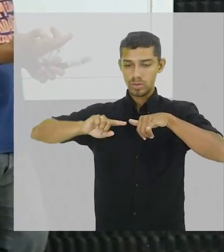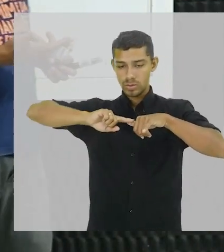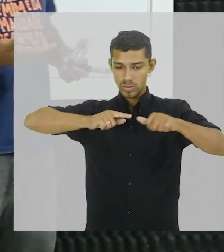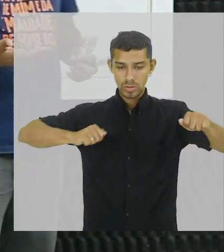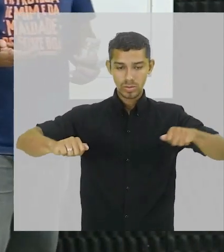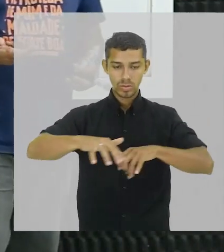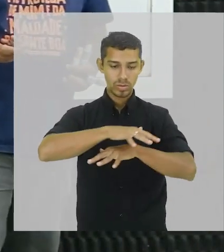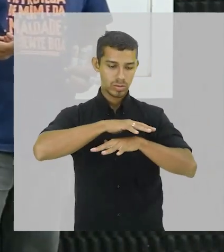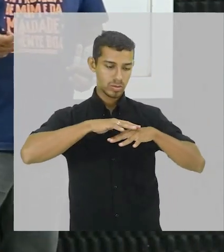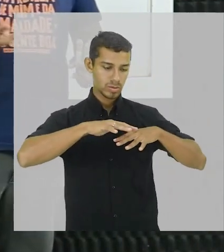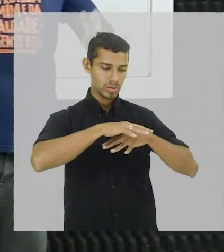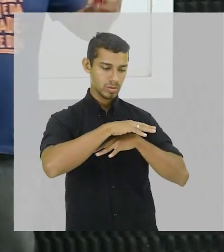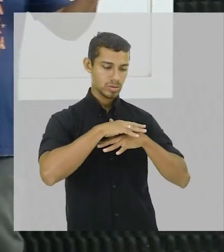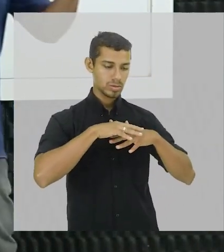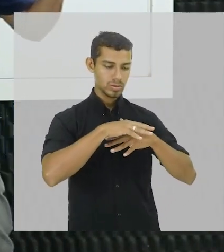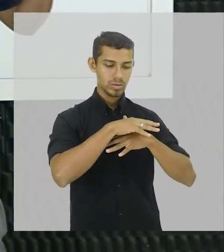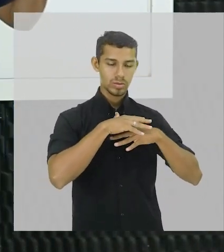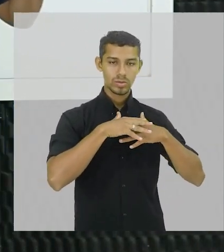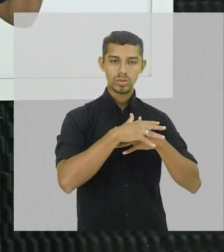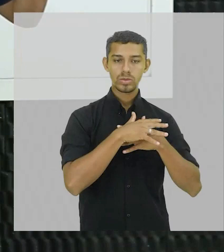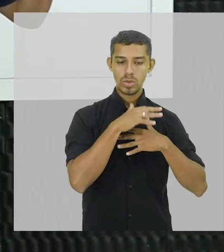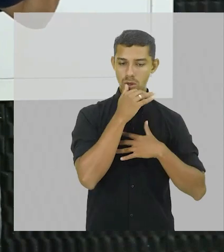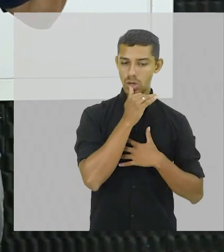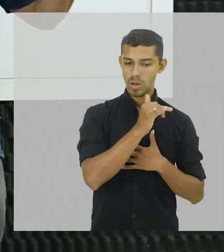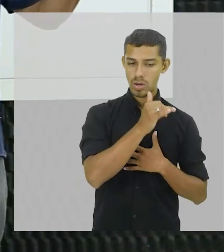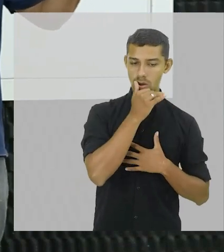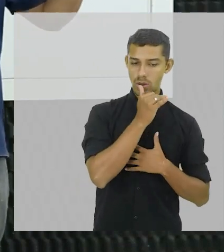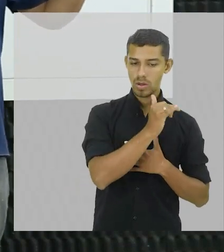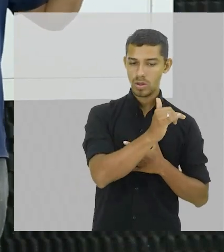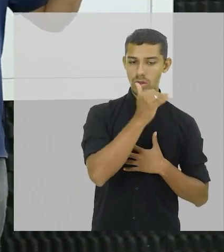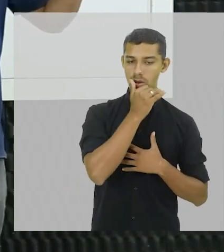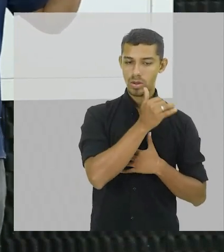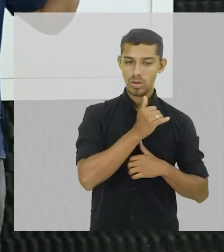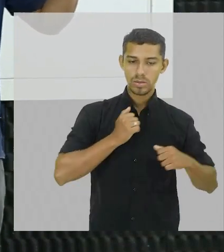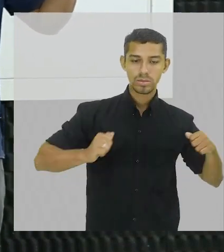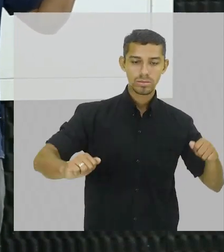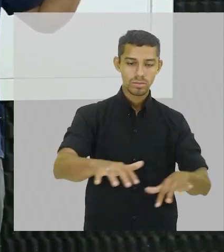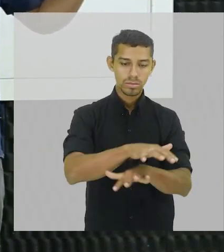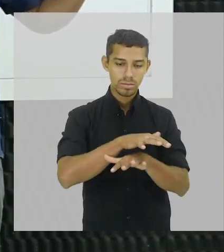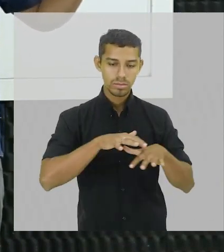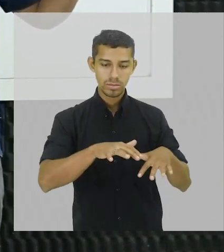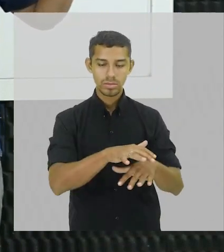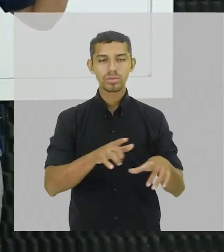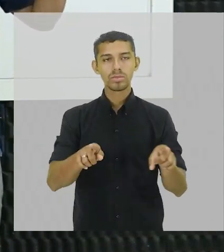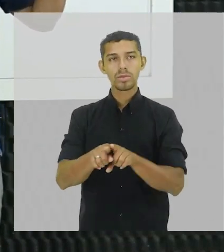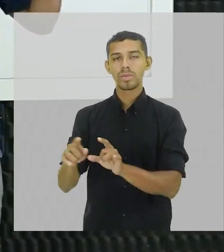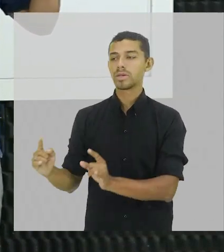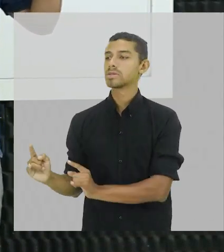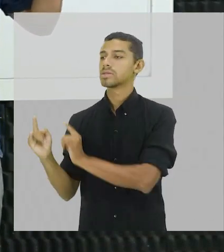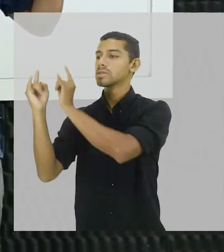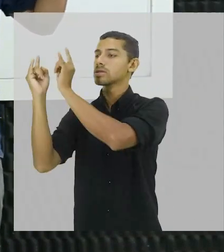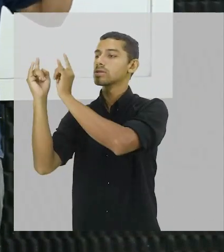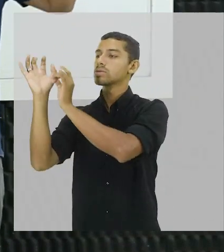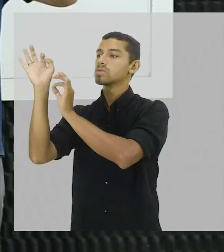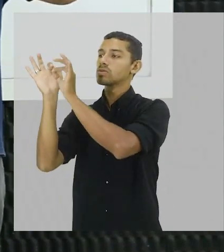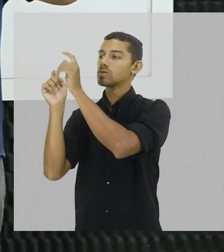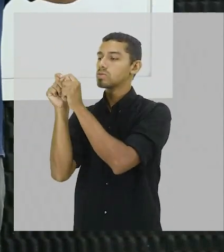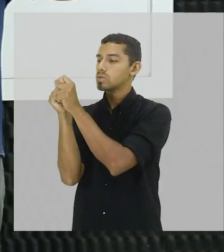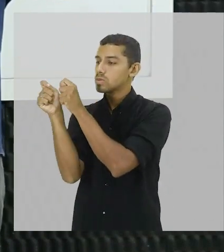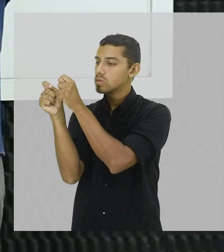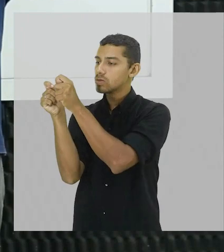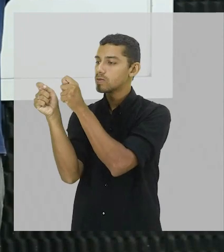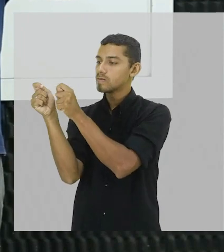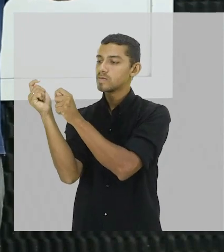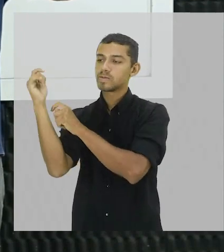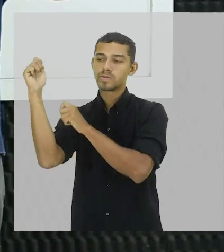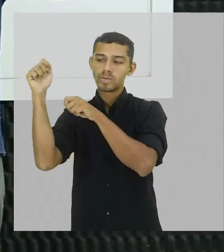eletromagnéticas, certo? Assim como também a torre de controle consegue fazer esse trabalho, ok? E a partir desse processo, né, de